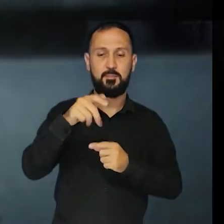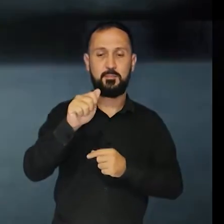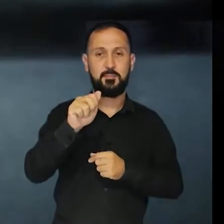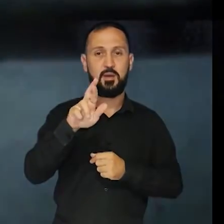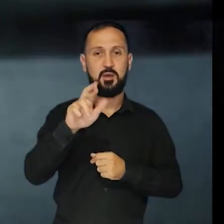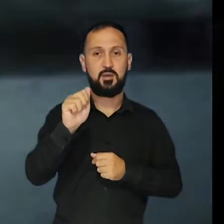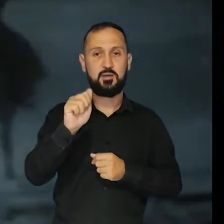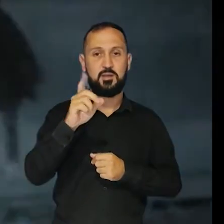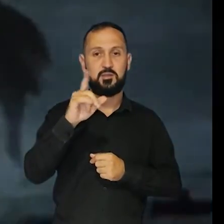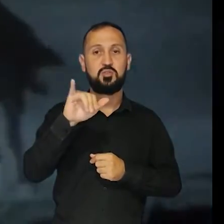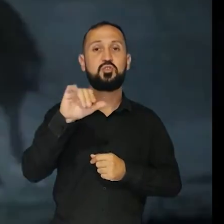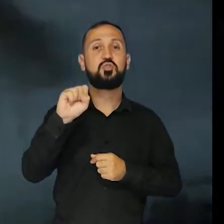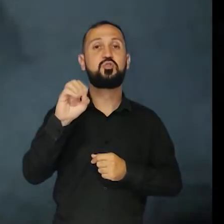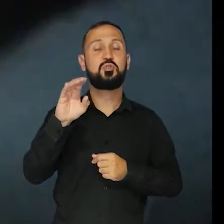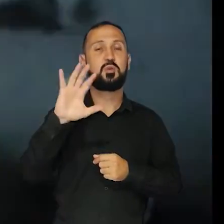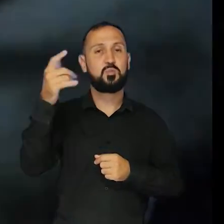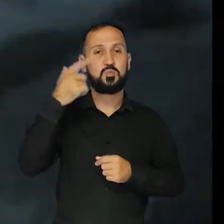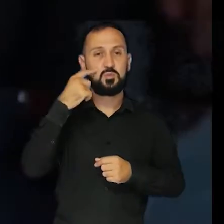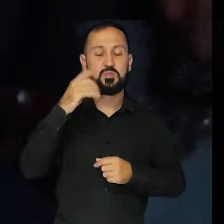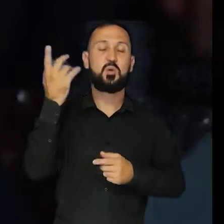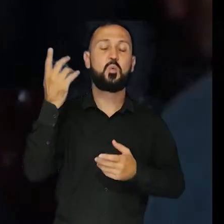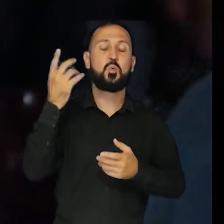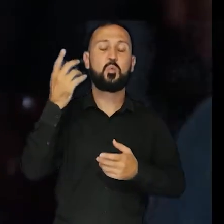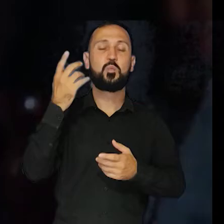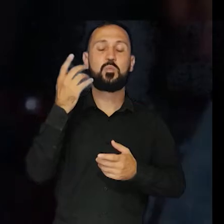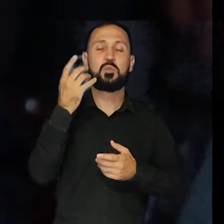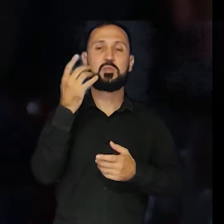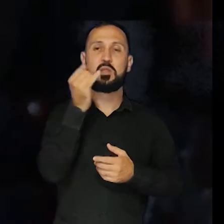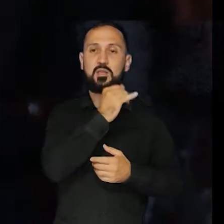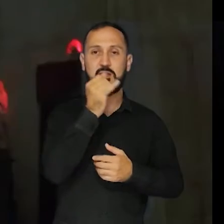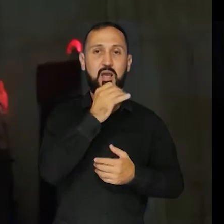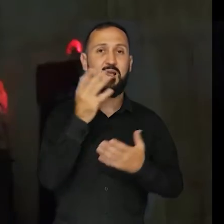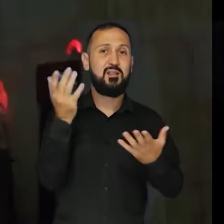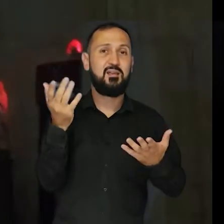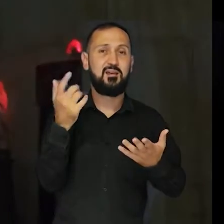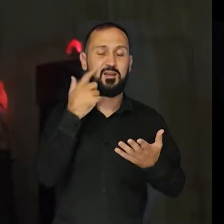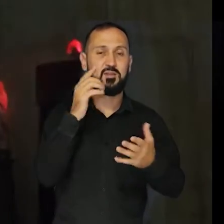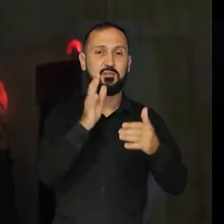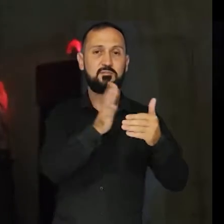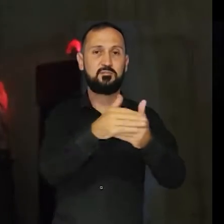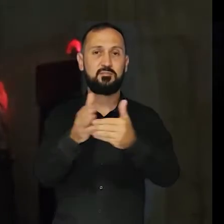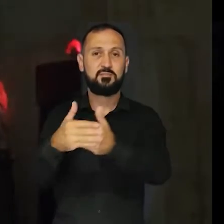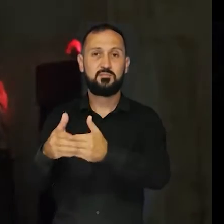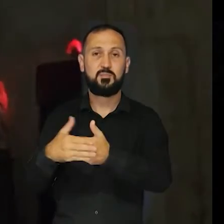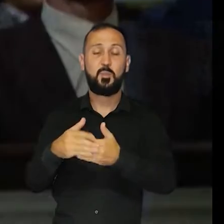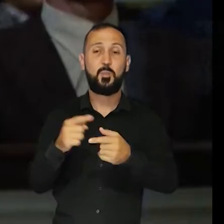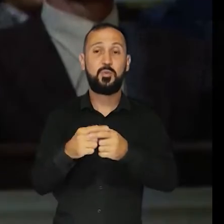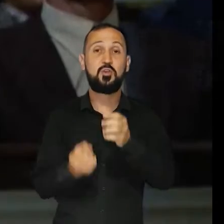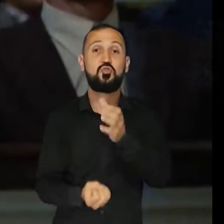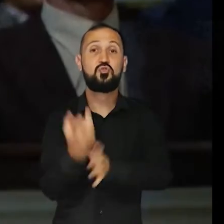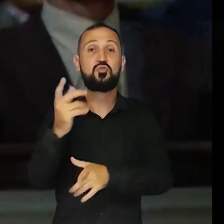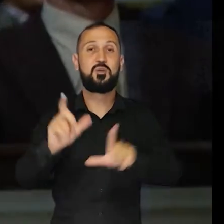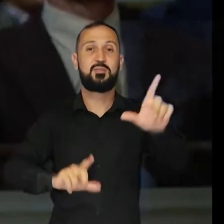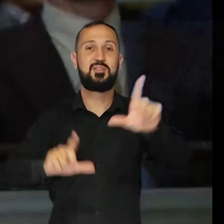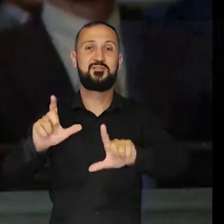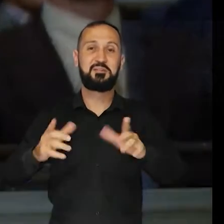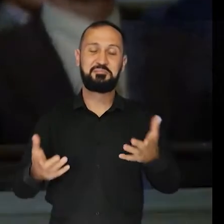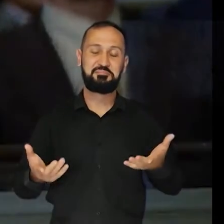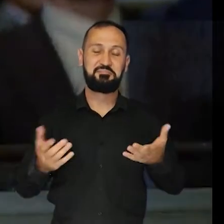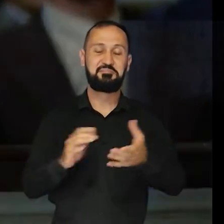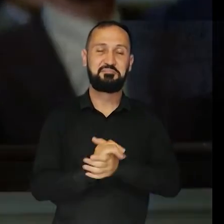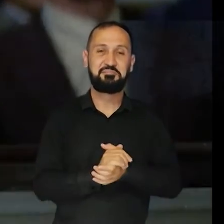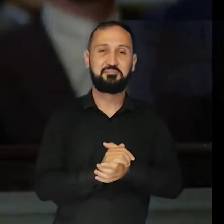filme Cinema Paradiso, por exemplo, isso acontecendo na Itália, né? Uma história real do fechamento dessa sala de cinema com a chegada da